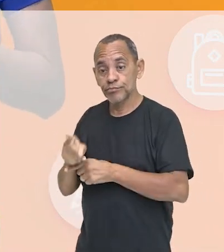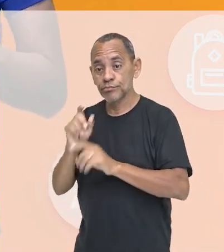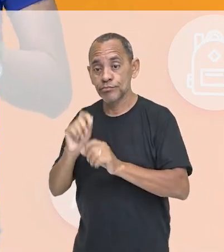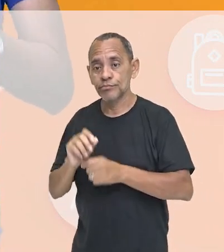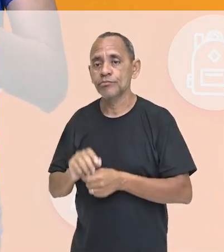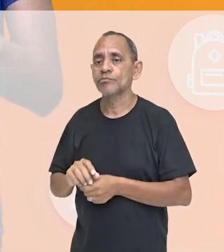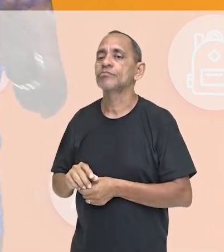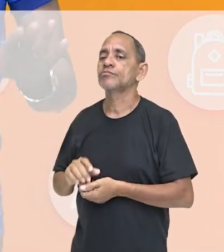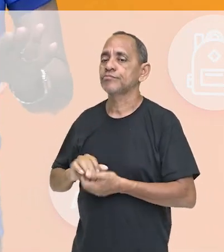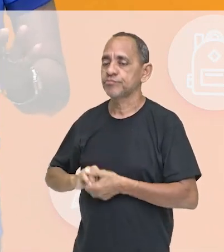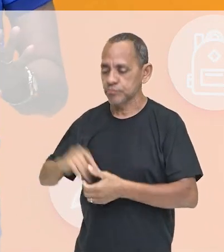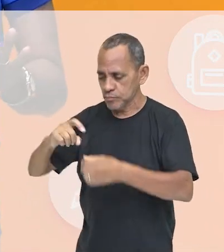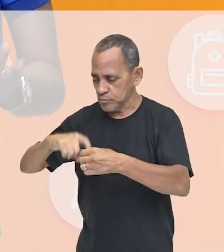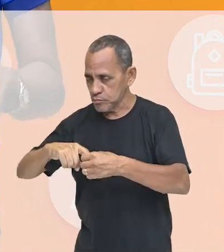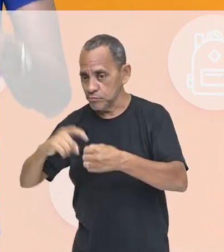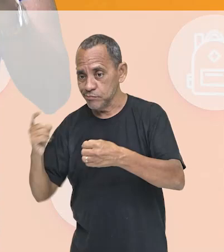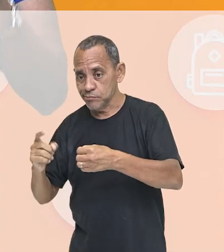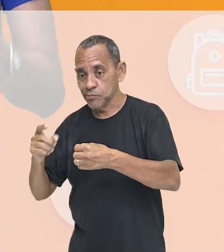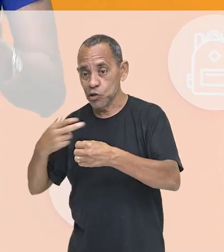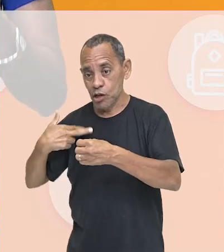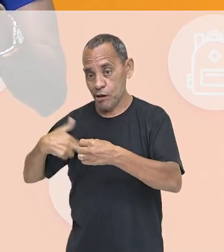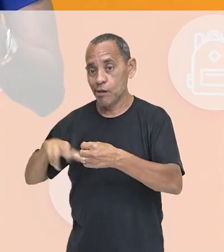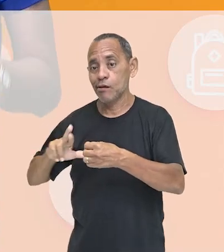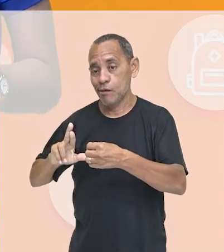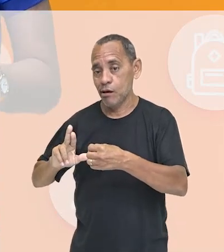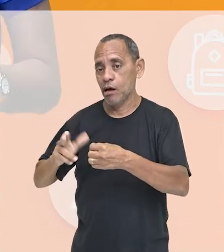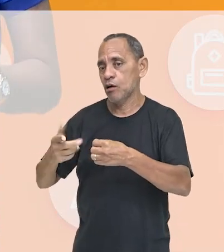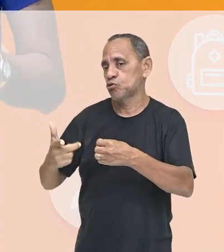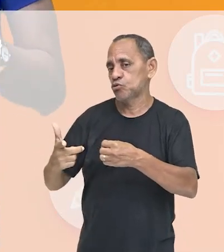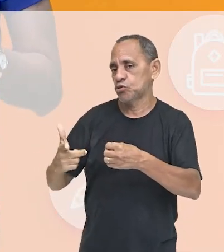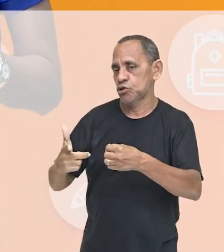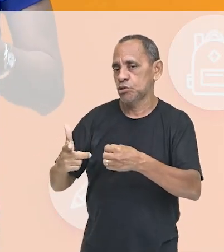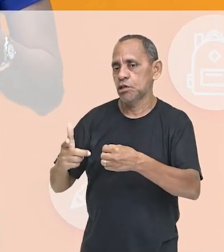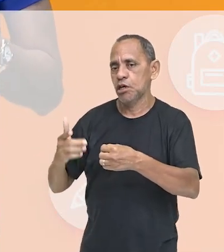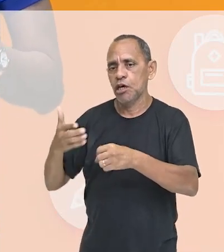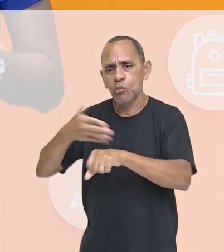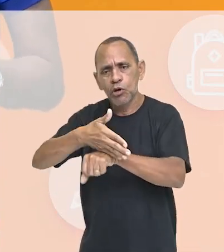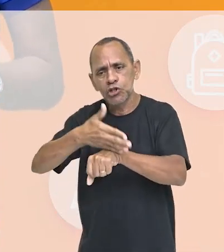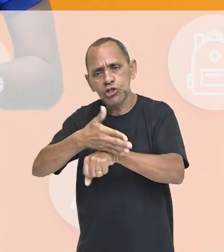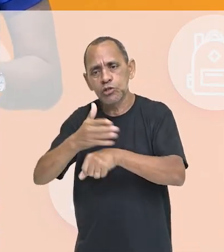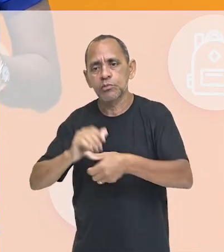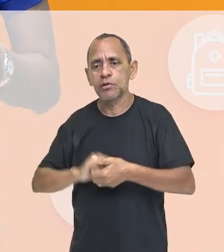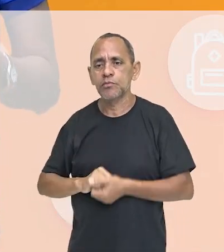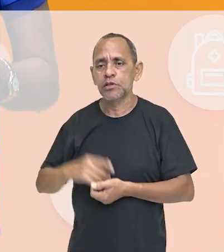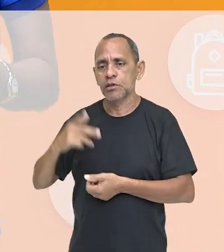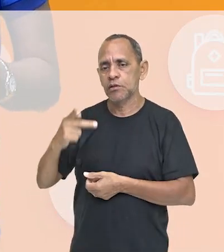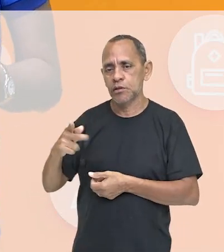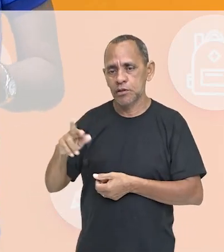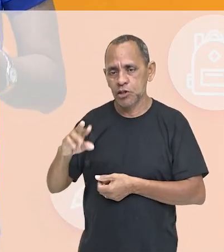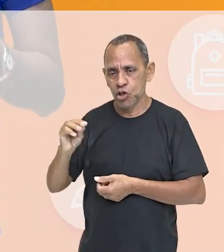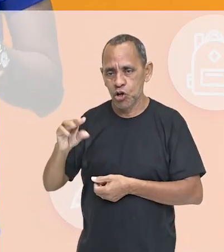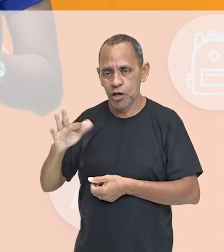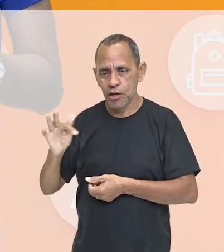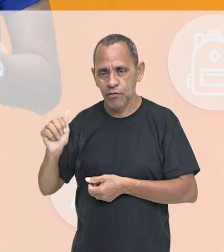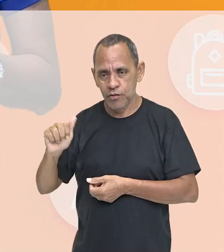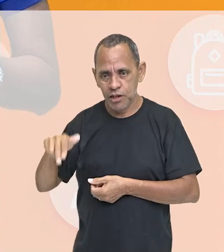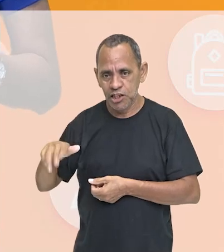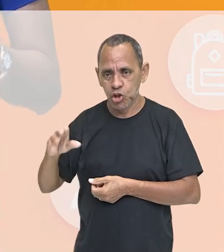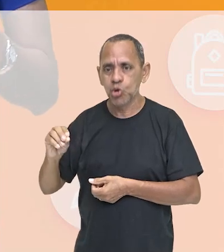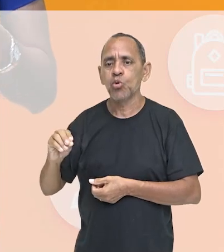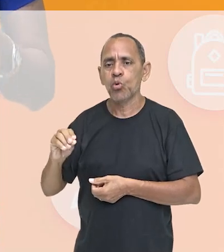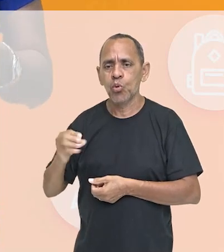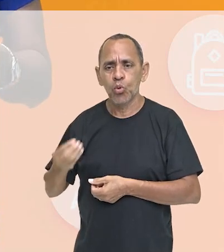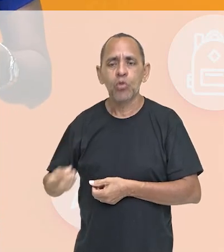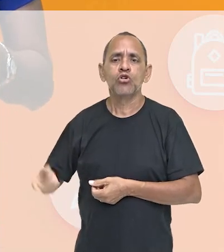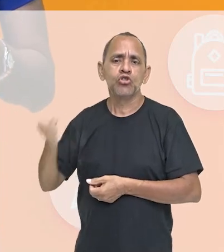é sagrado. Tudo o que não é sagrado é profano. Toda a vida comum do dia a dia, os